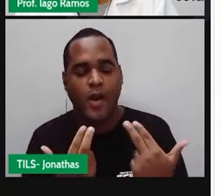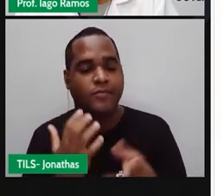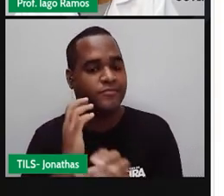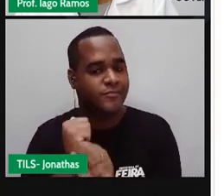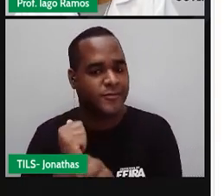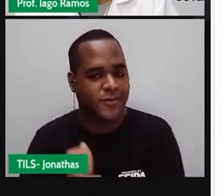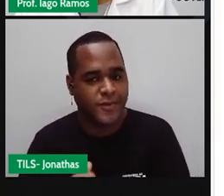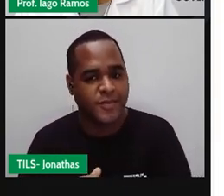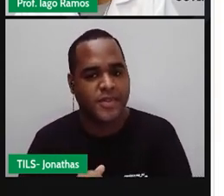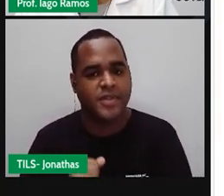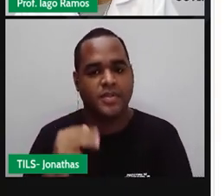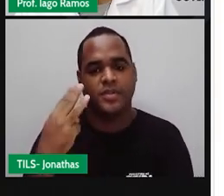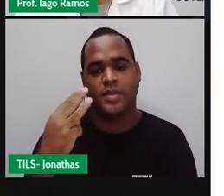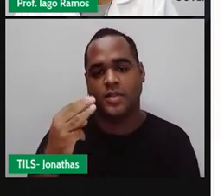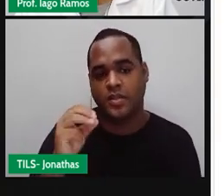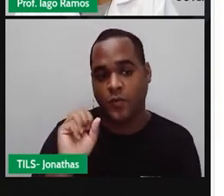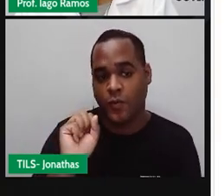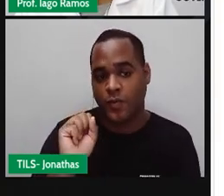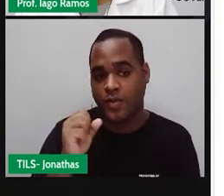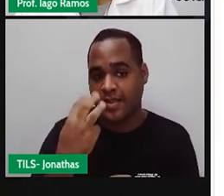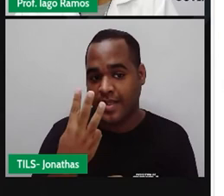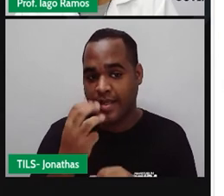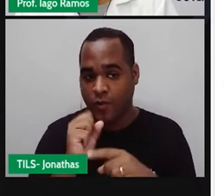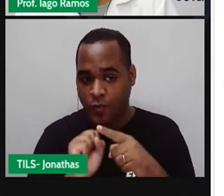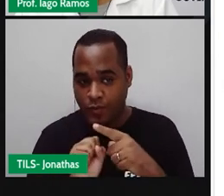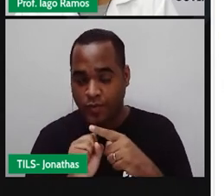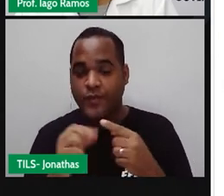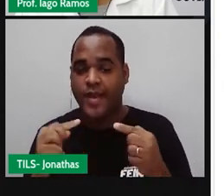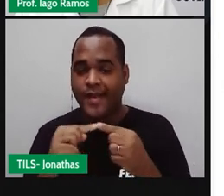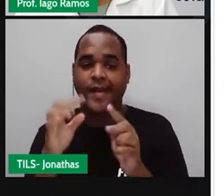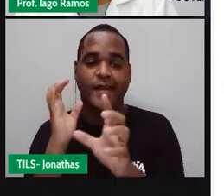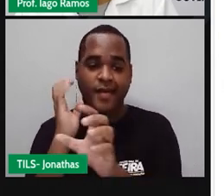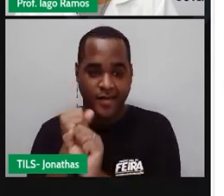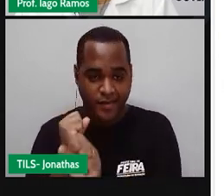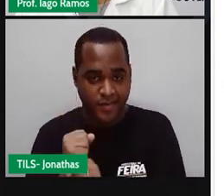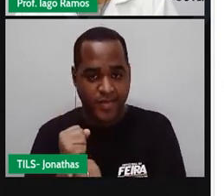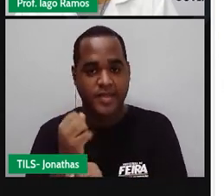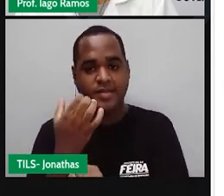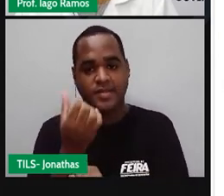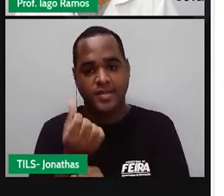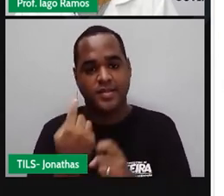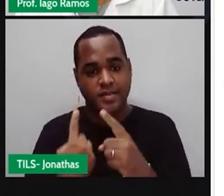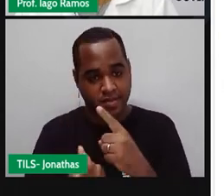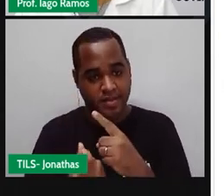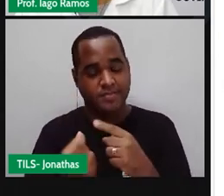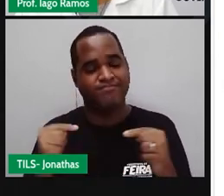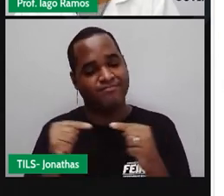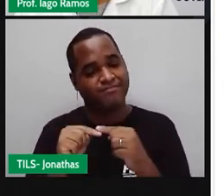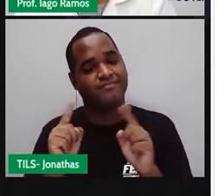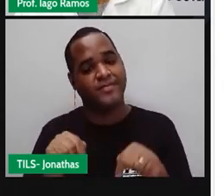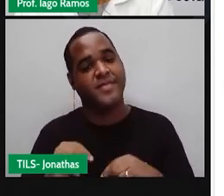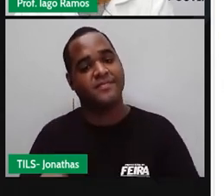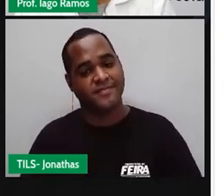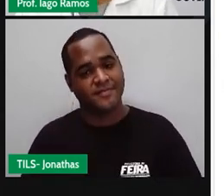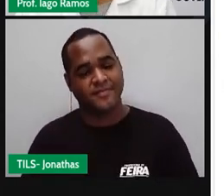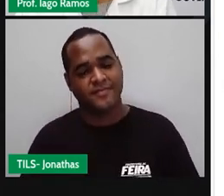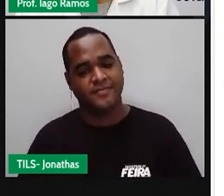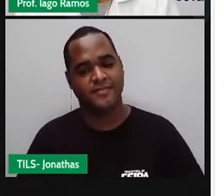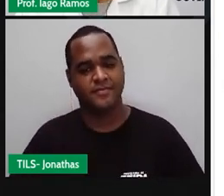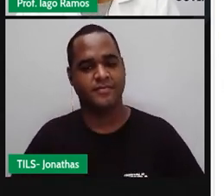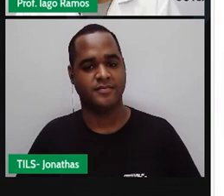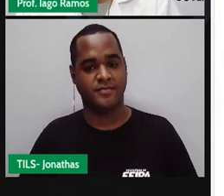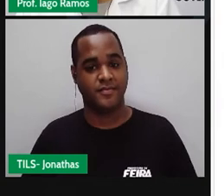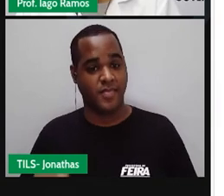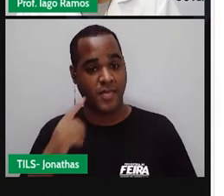é uma fração equivalente a seis dezesseis avos e como é que a gente descobre a gente